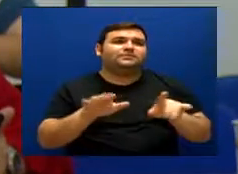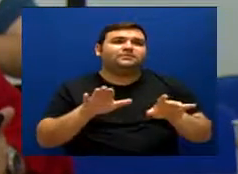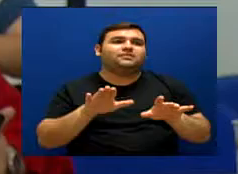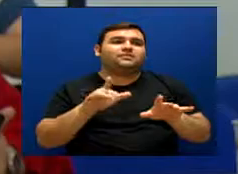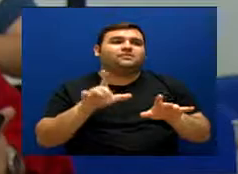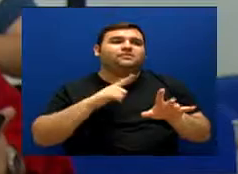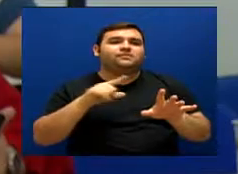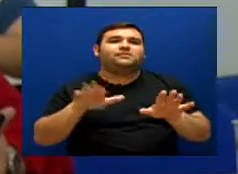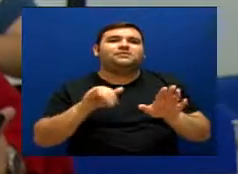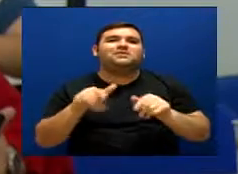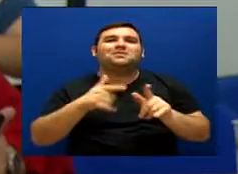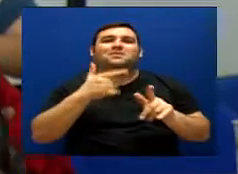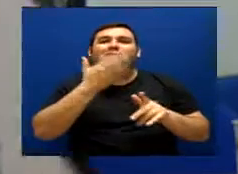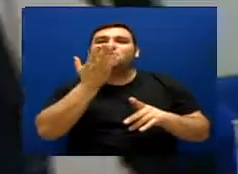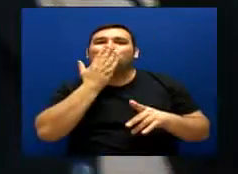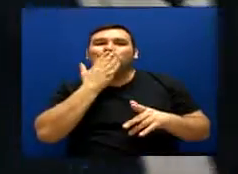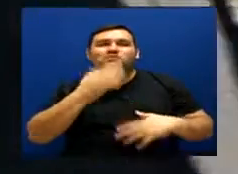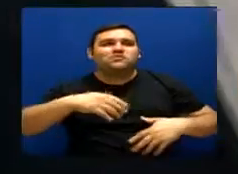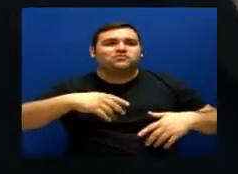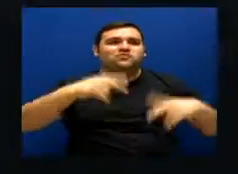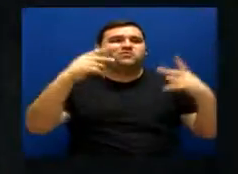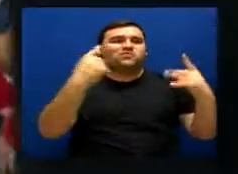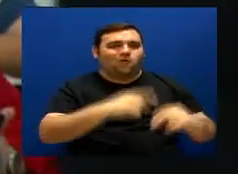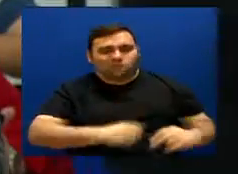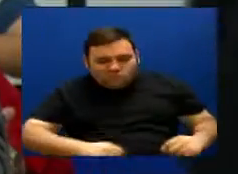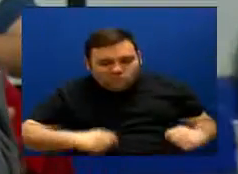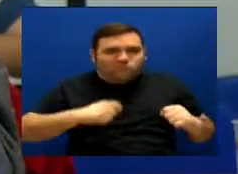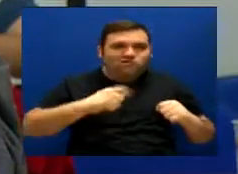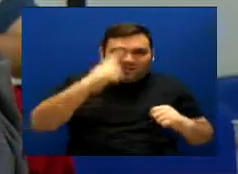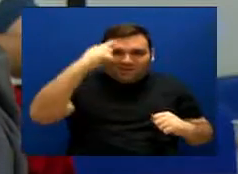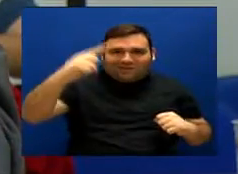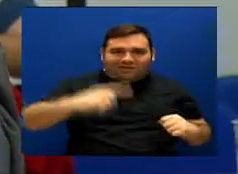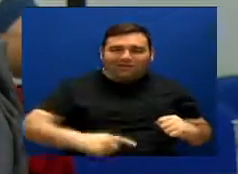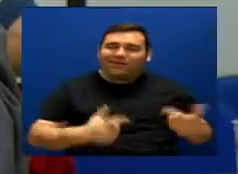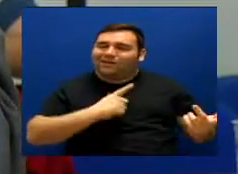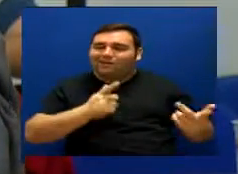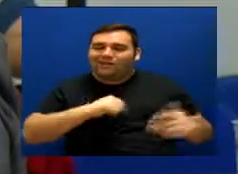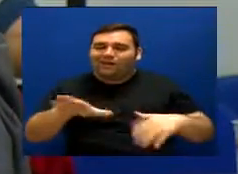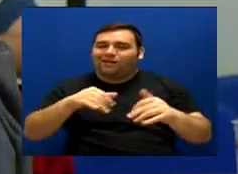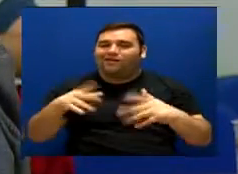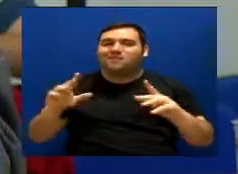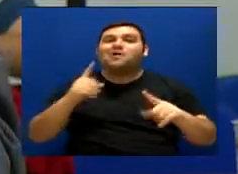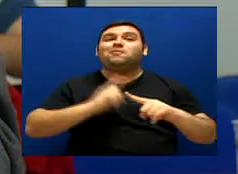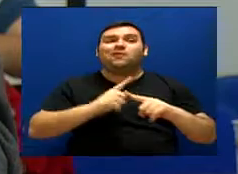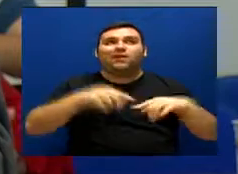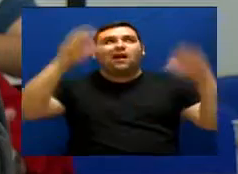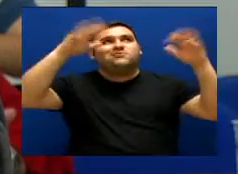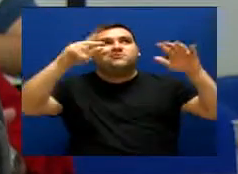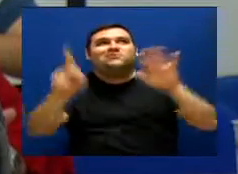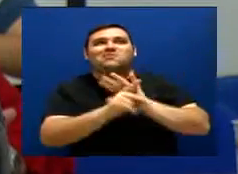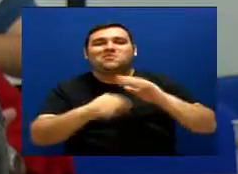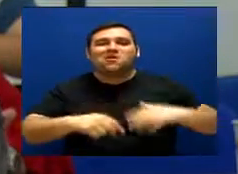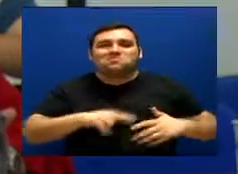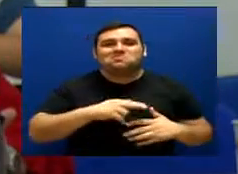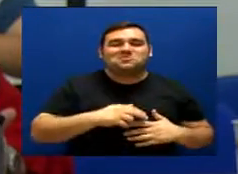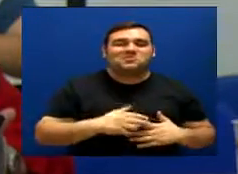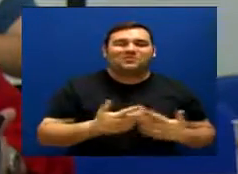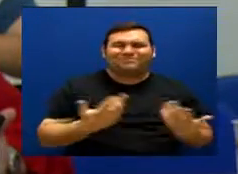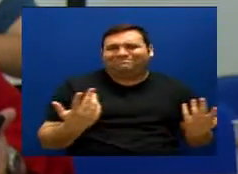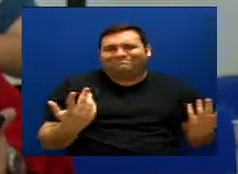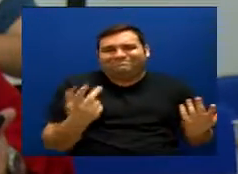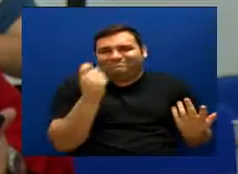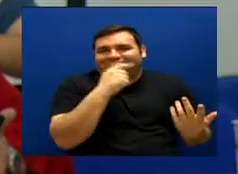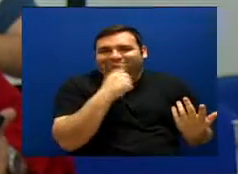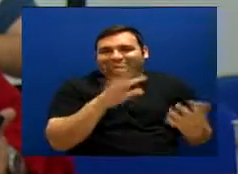índio especializado em dança de chuva, né? Eu vi no Facebook. E principalmente as crianças e os idosos